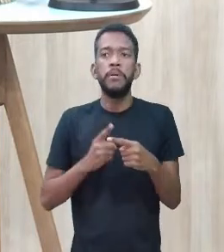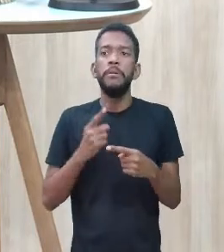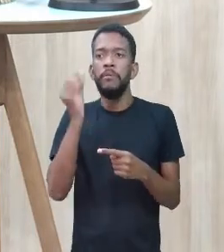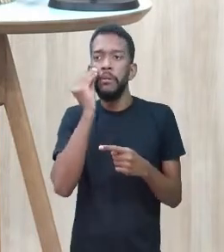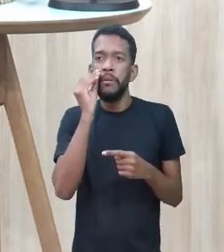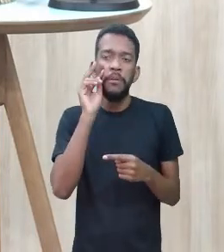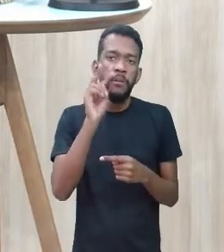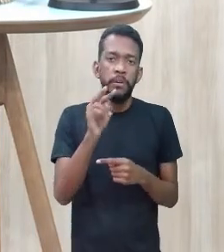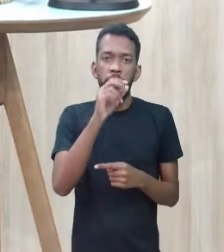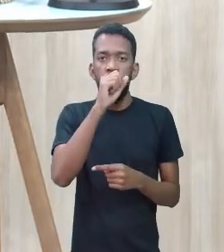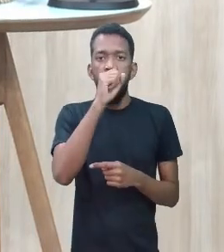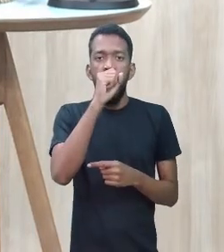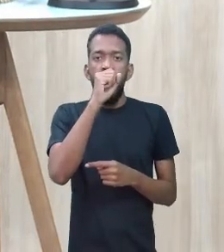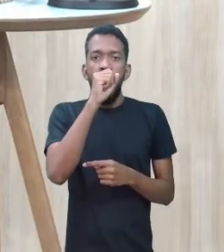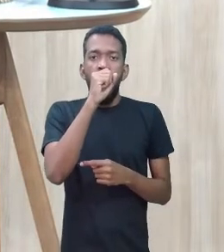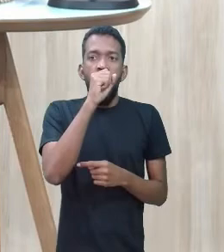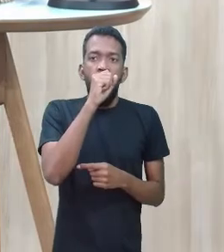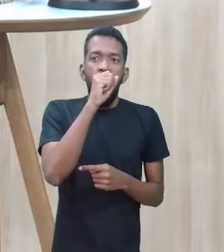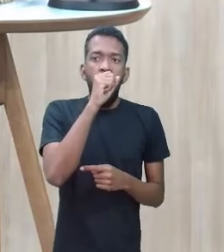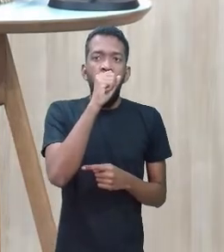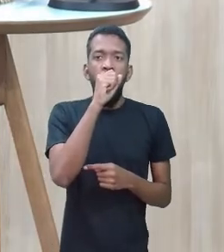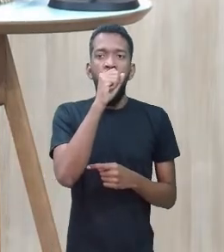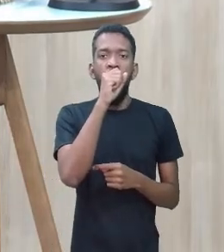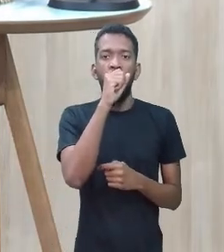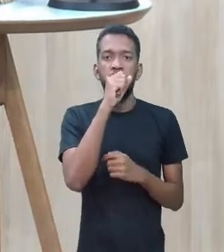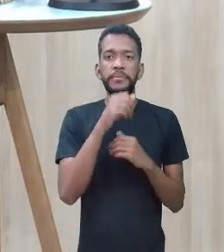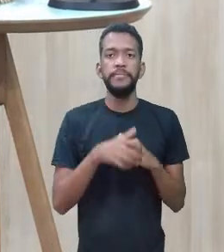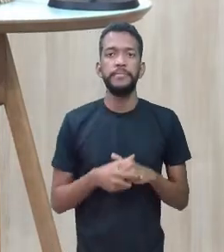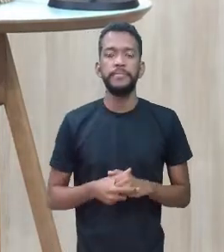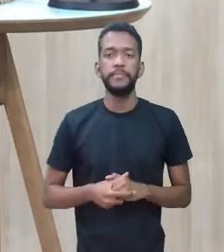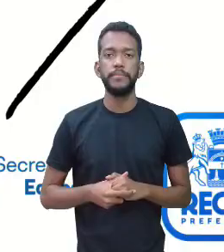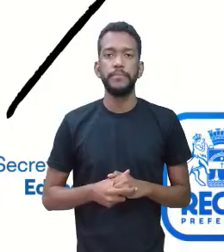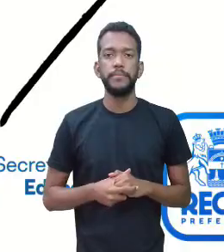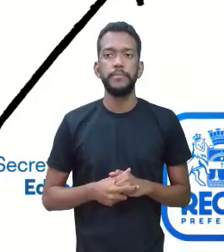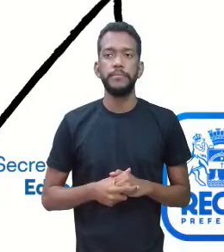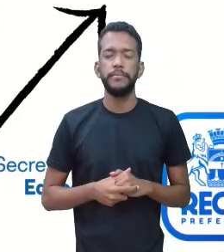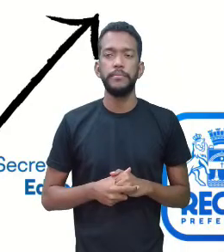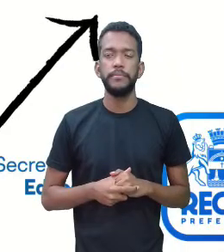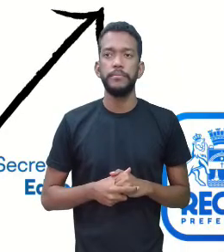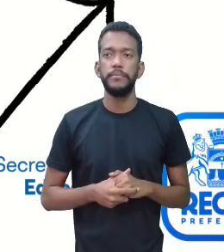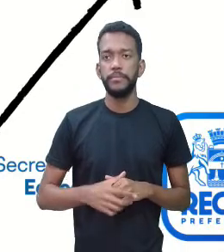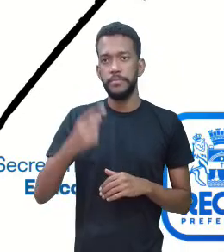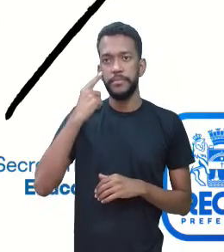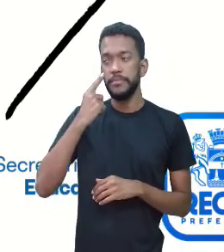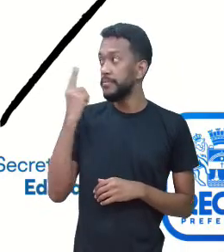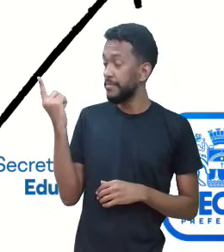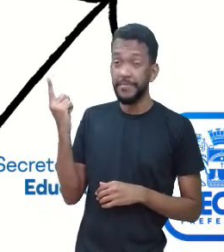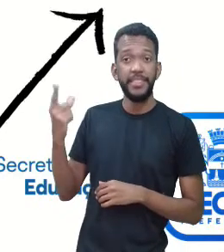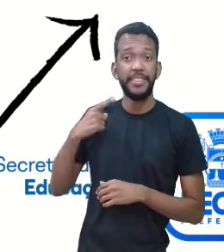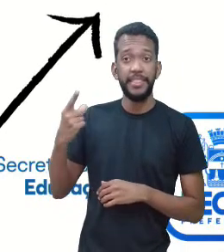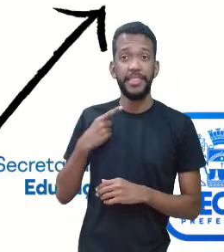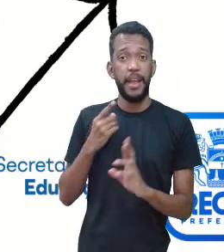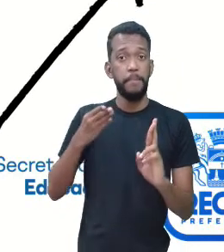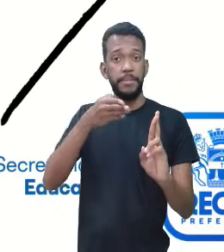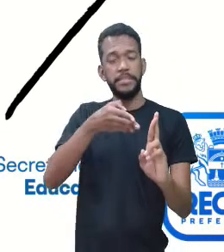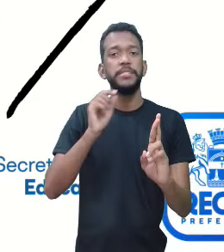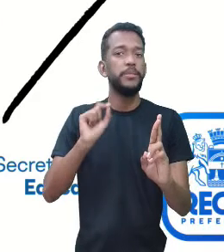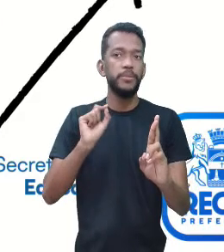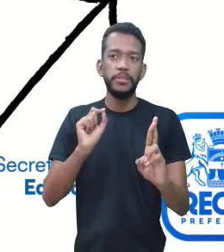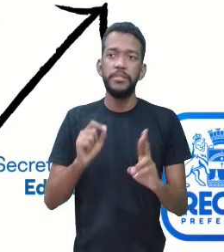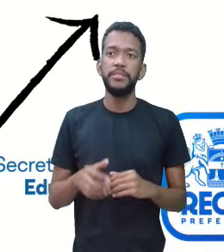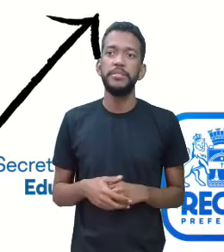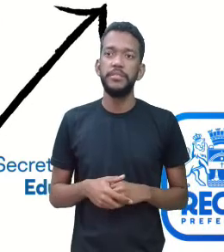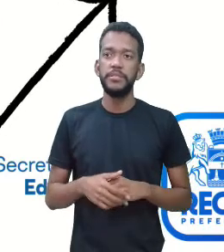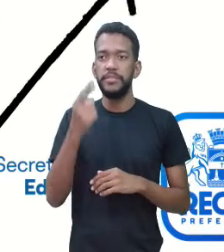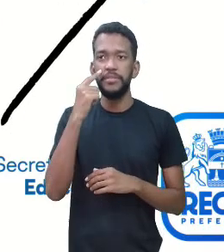tenho para apresentar a vocês. Então, agora, estou aqui com a representação, né? E olhe que